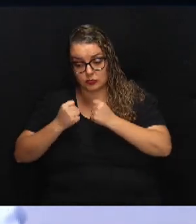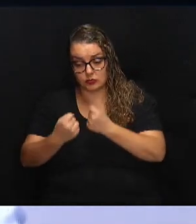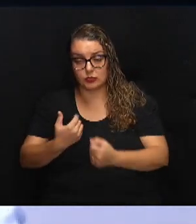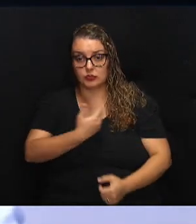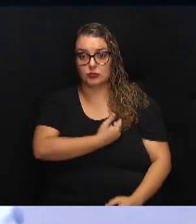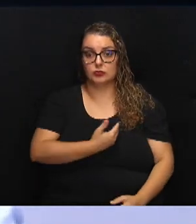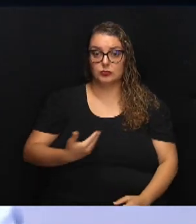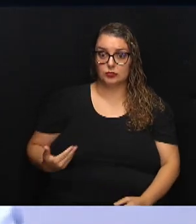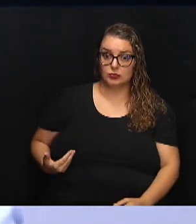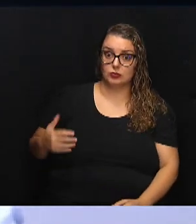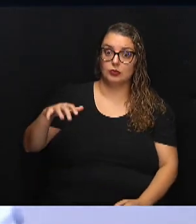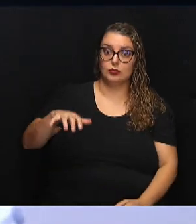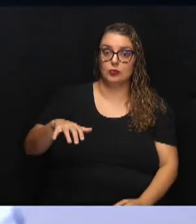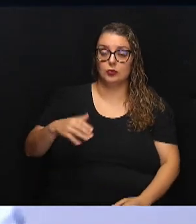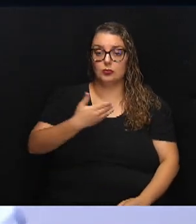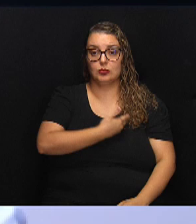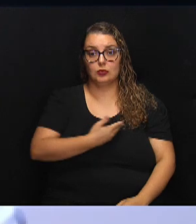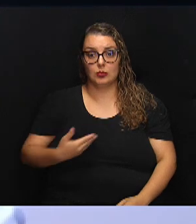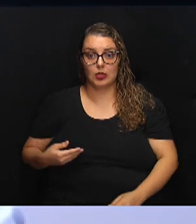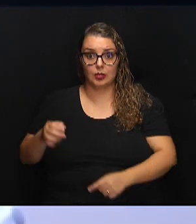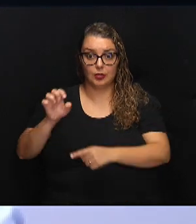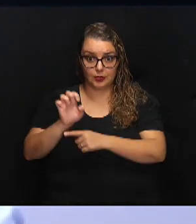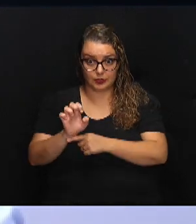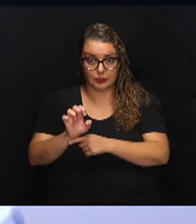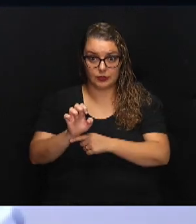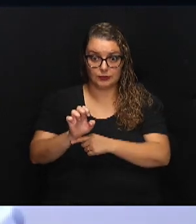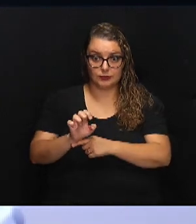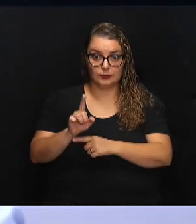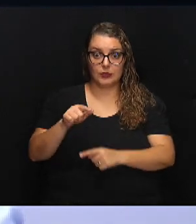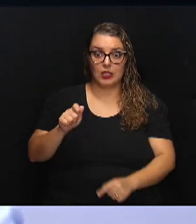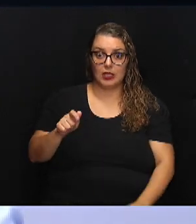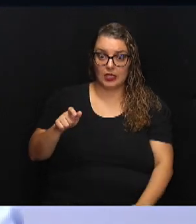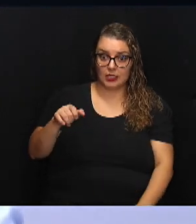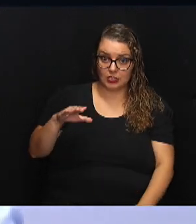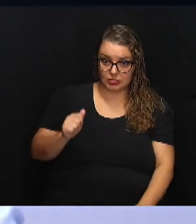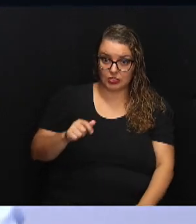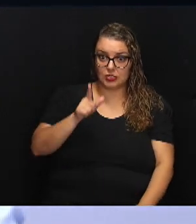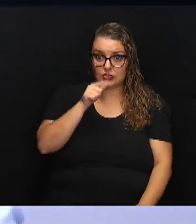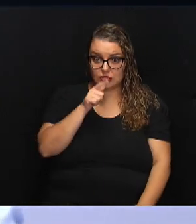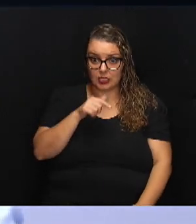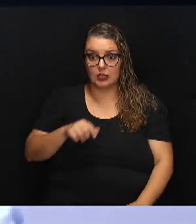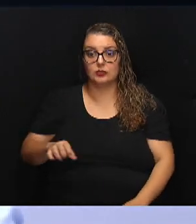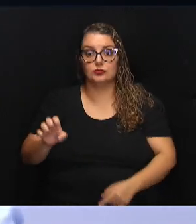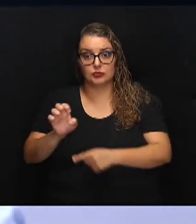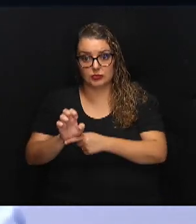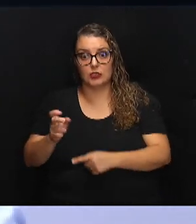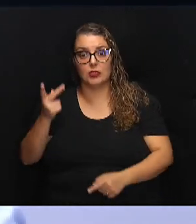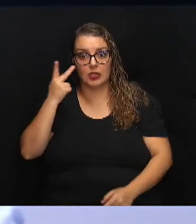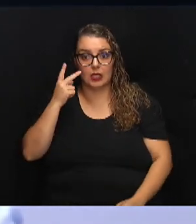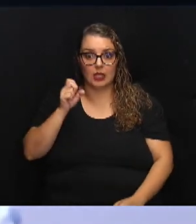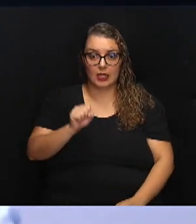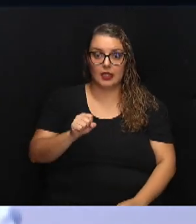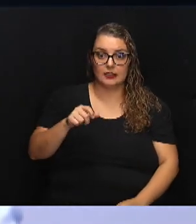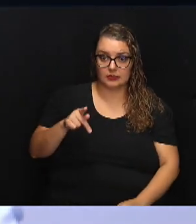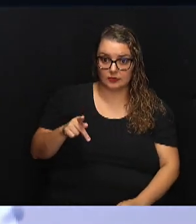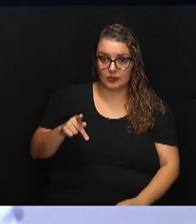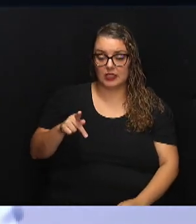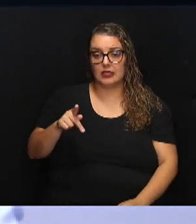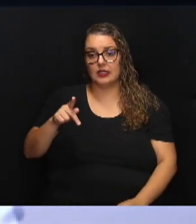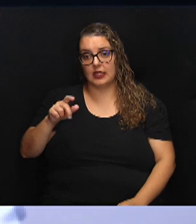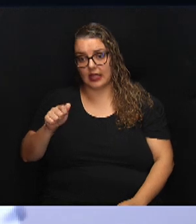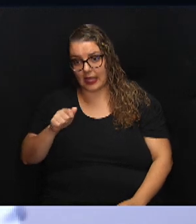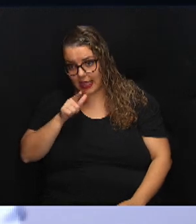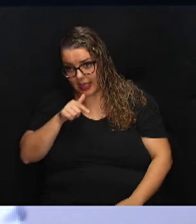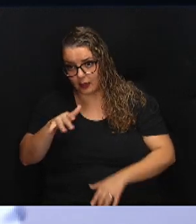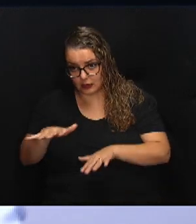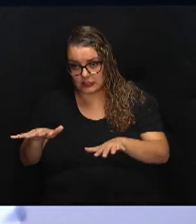do órgão do governo do estado, que é a Agência de Águas do Estado de São Paulo, hoje a SP Águas, o antigo DAE,